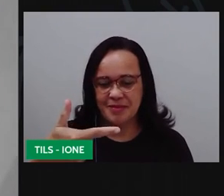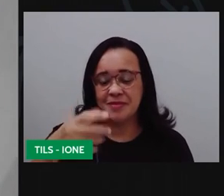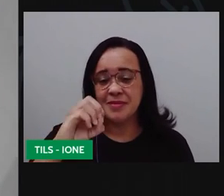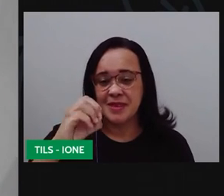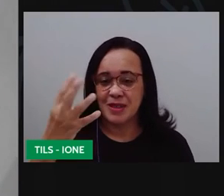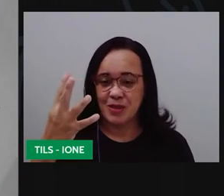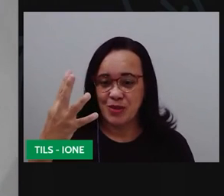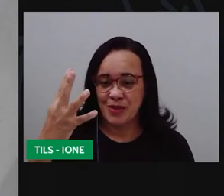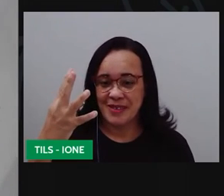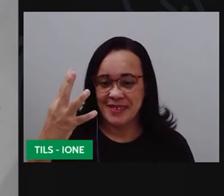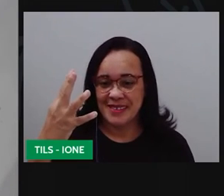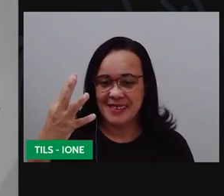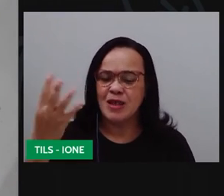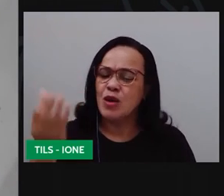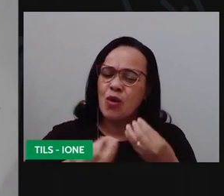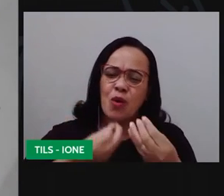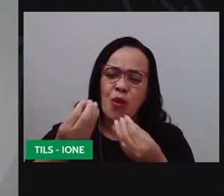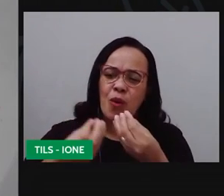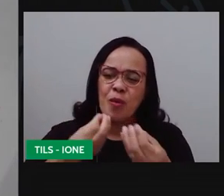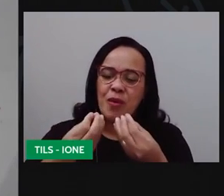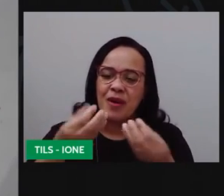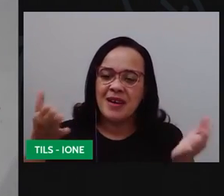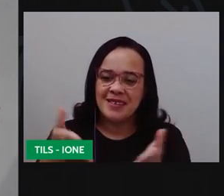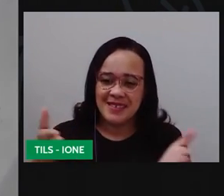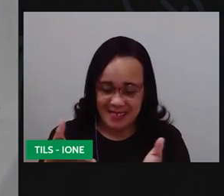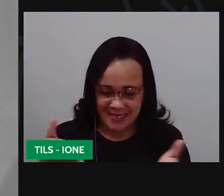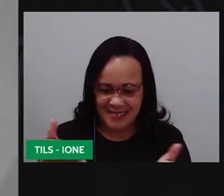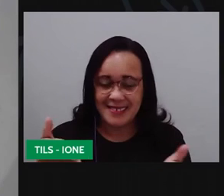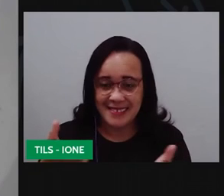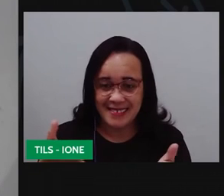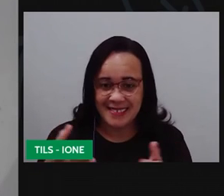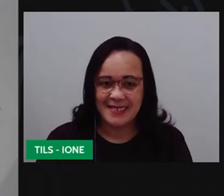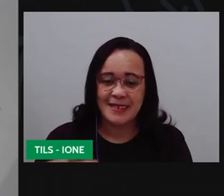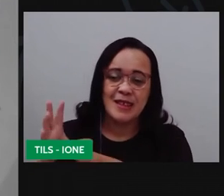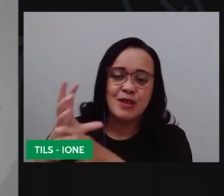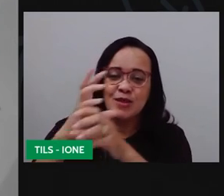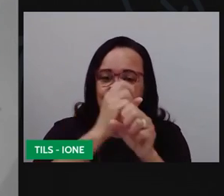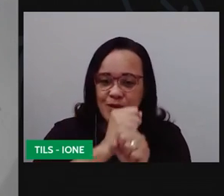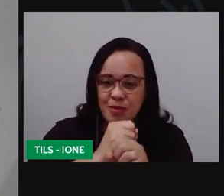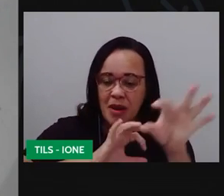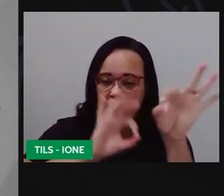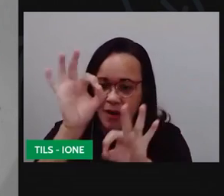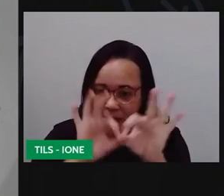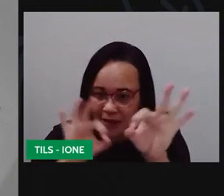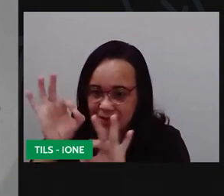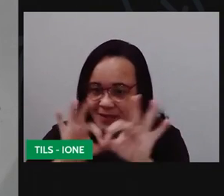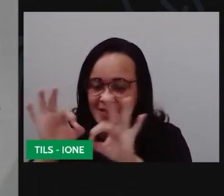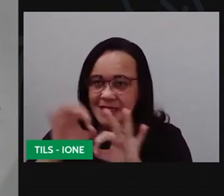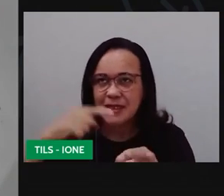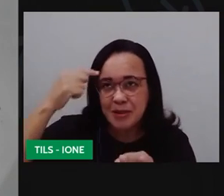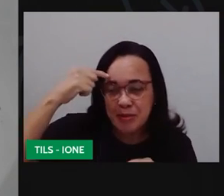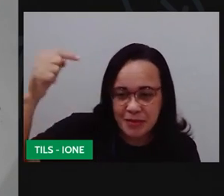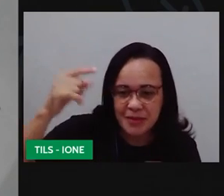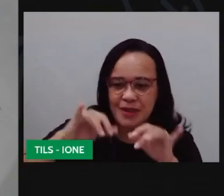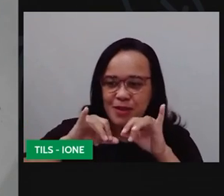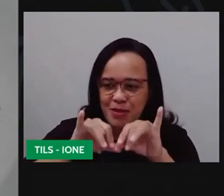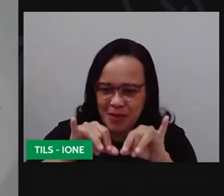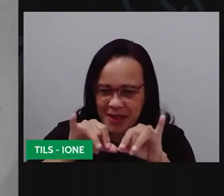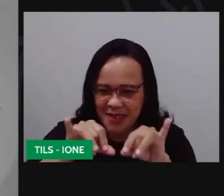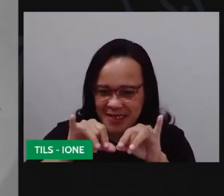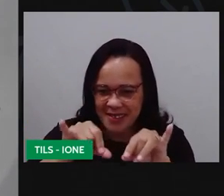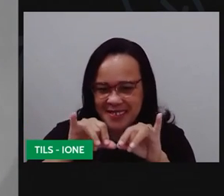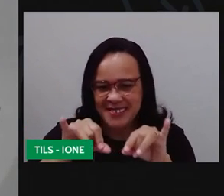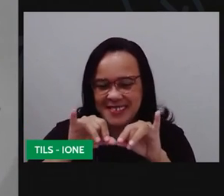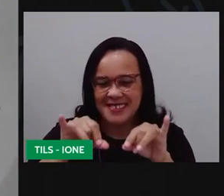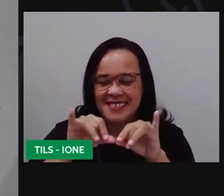204 e agora né eu poderia arrumar minha continha Mas vamos imaginar que eu estou no mercado né